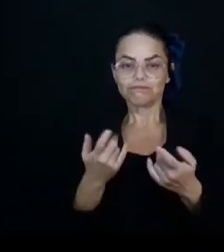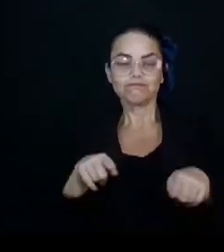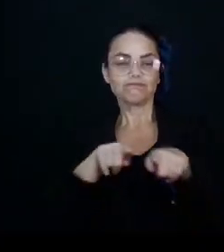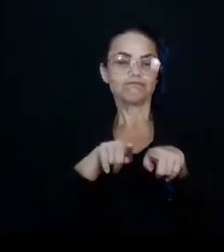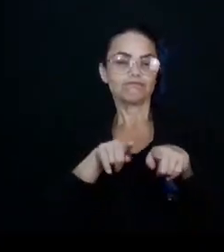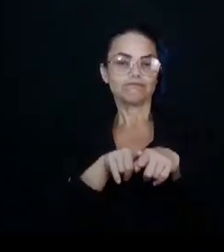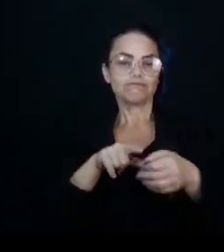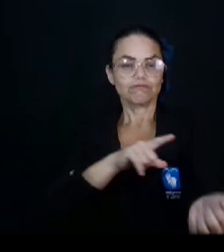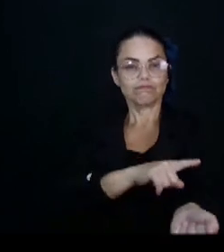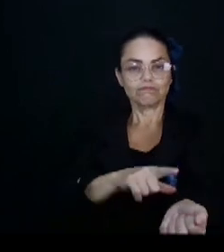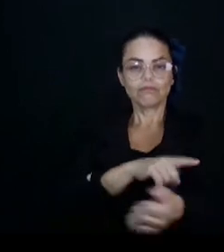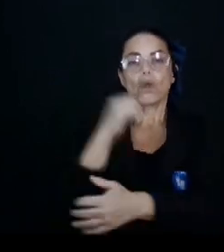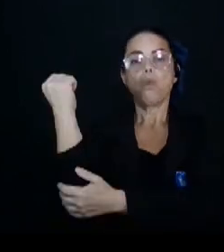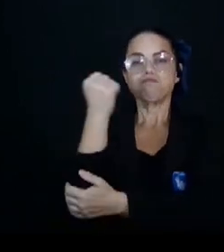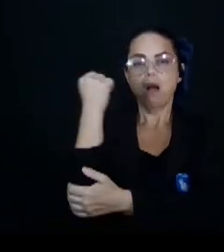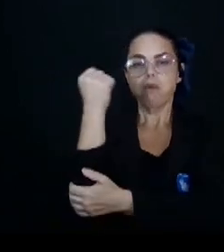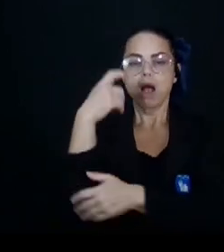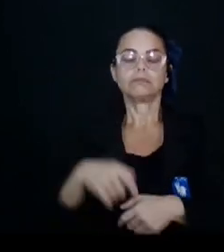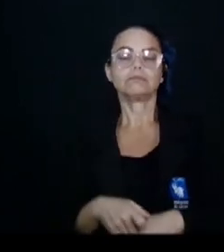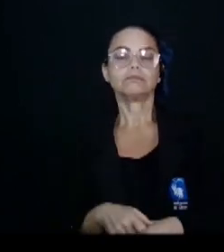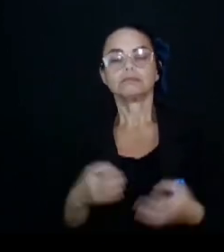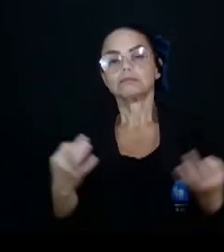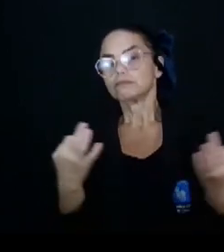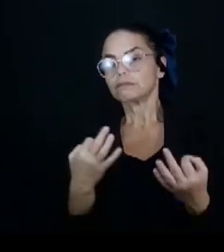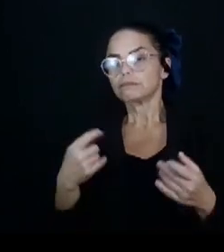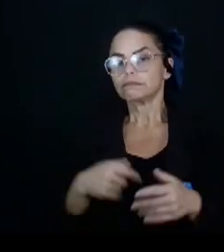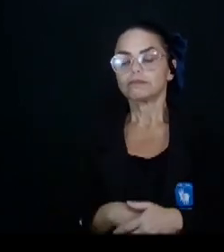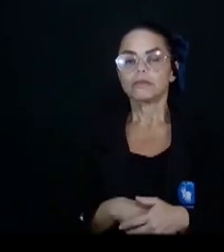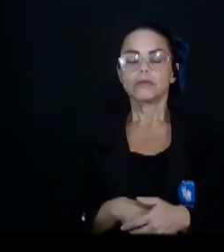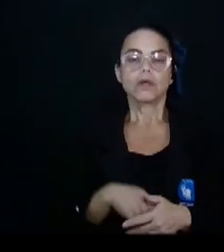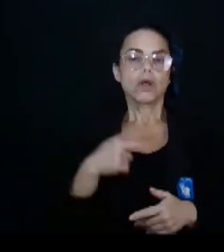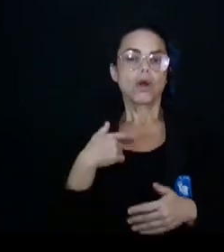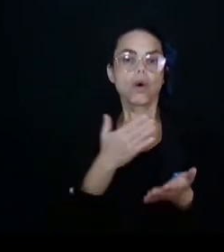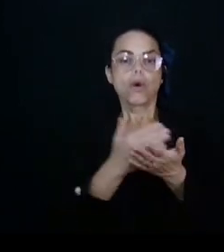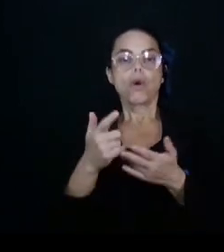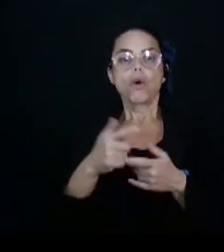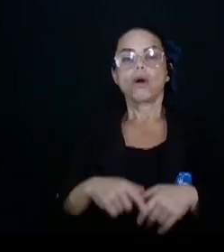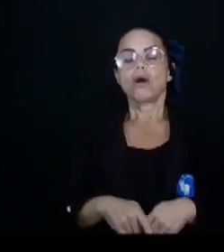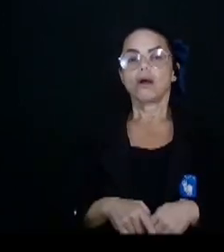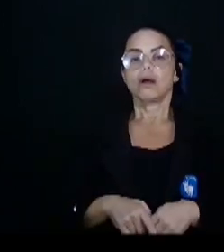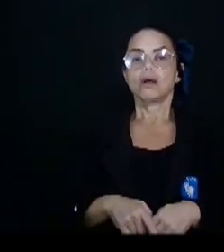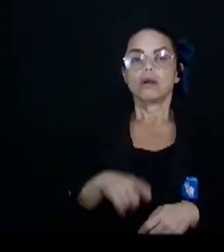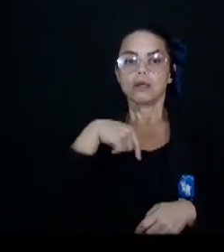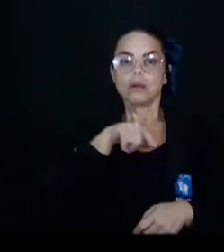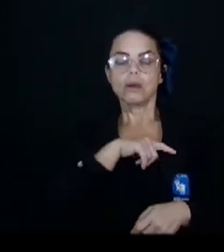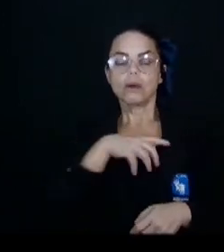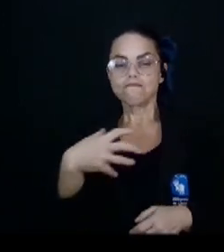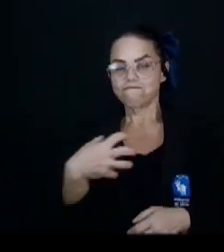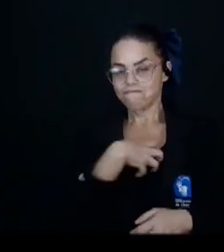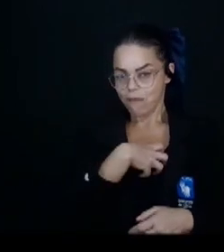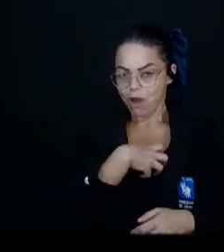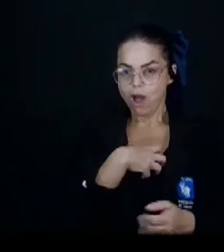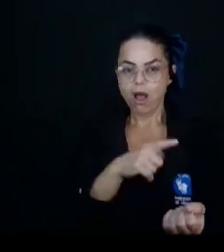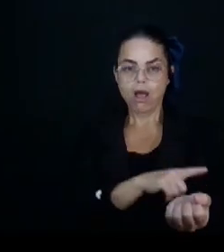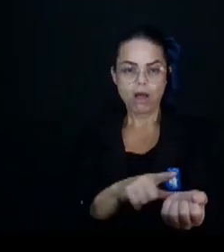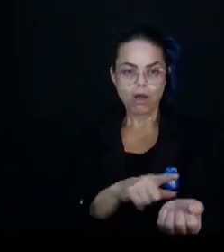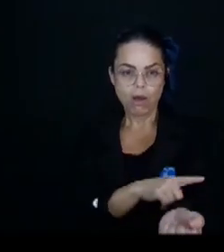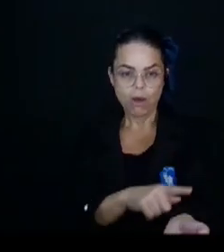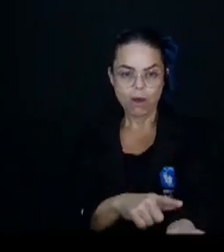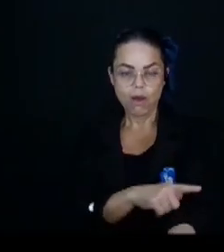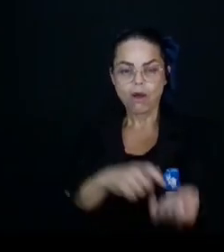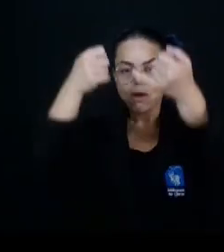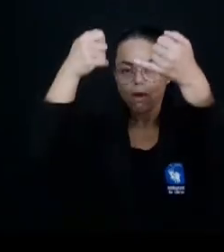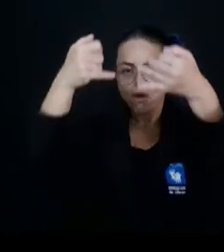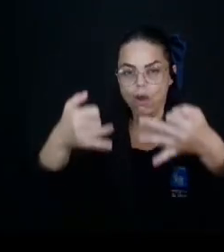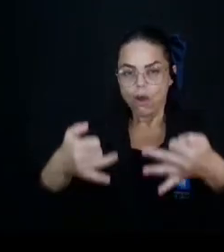agudas. Perfeito, Jamile, como já foi iniciado então a respeito dos sintomas, então queria que explicasse quais são